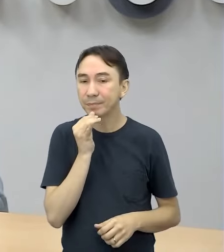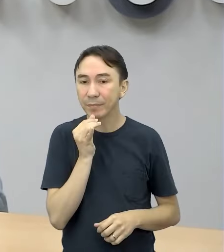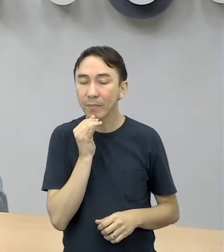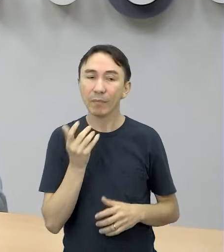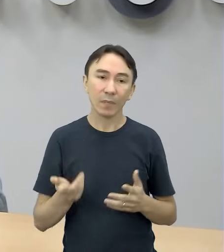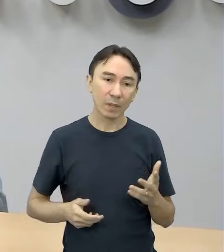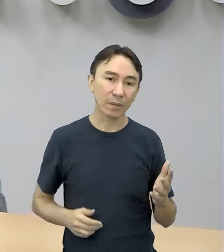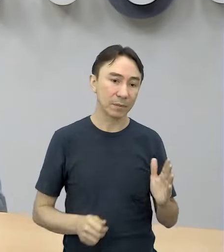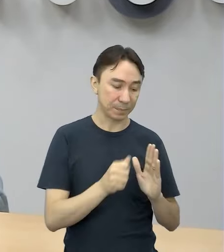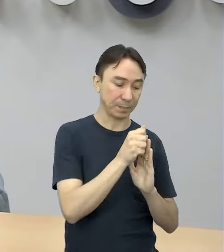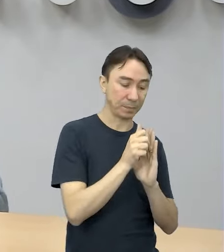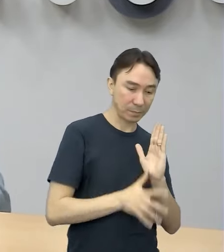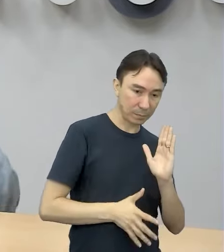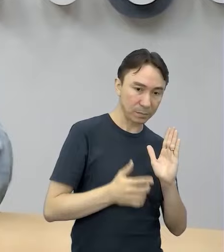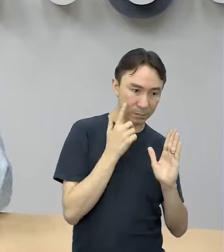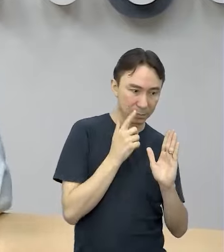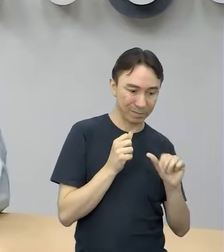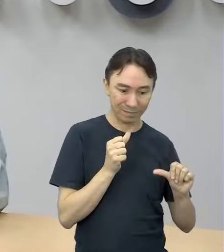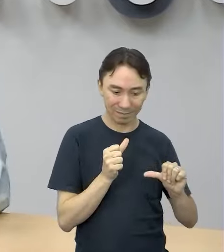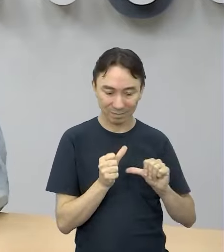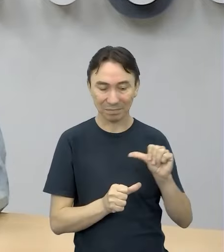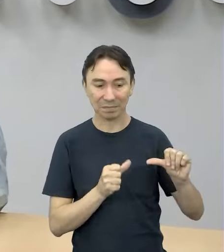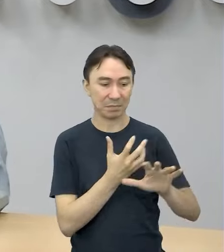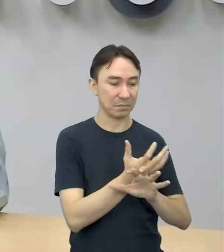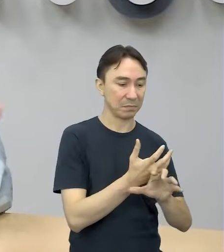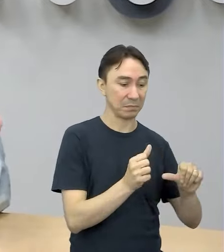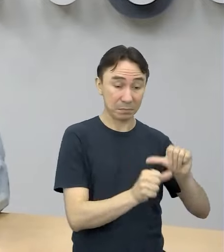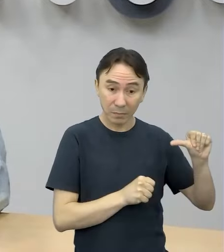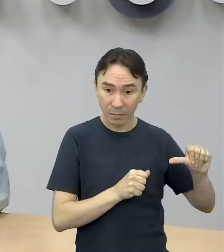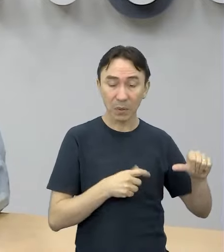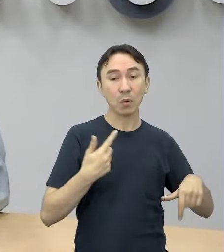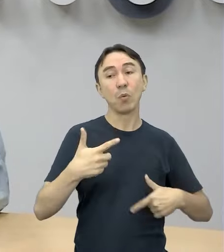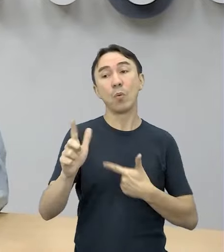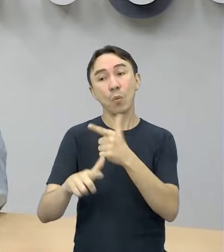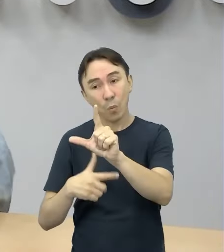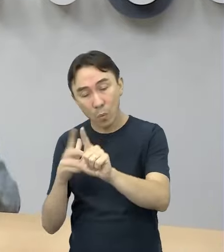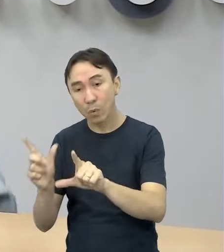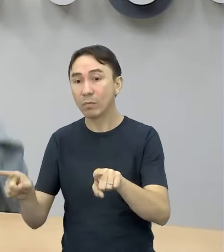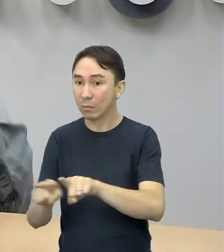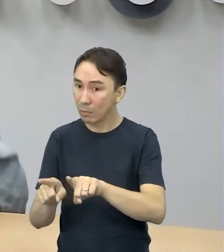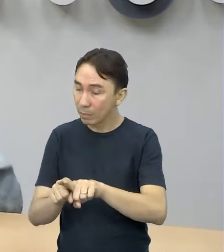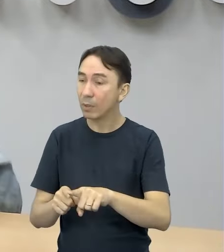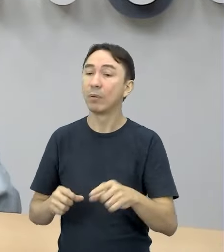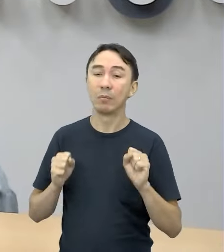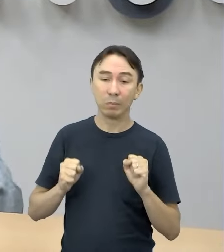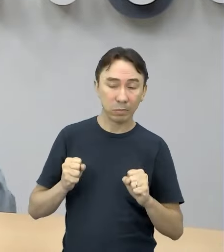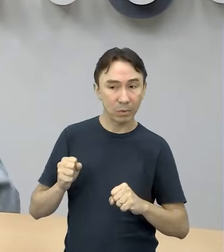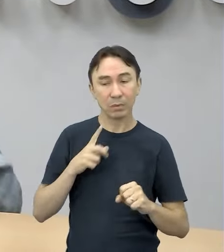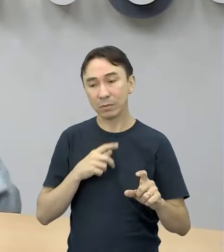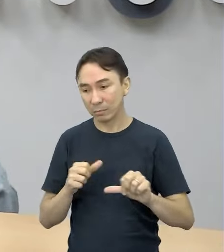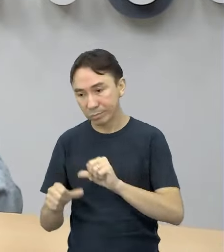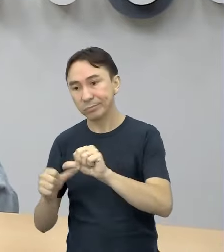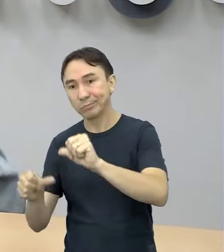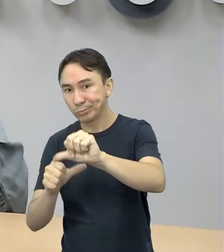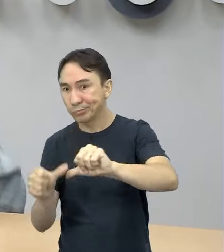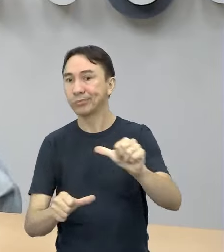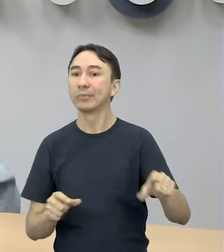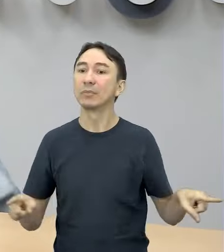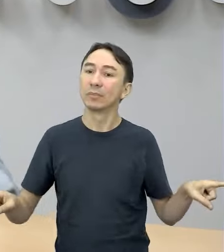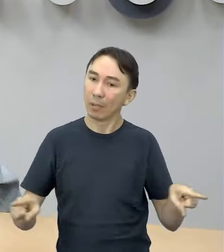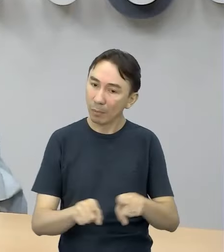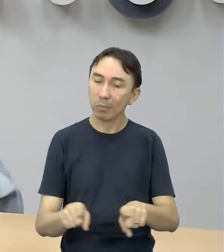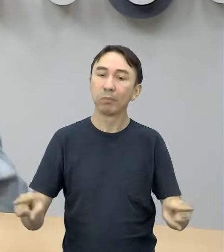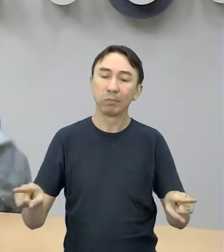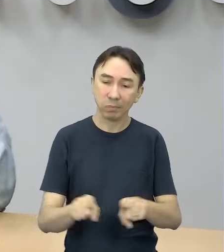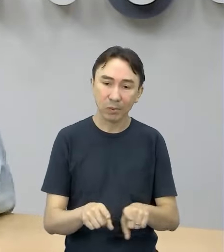no desenvolvimento dos outros. Então as mudanças que eventualmente sejam propostas pelos profissionais ali no dia a dia concreto, com a sua turma, com o seu aluno